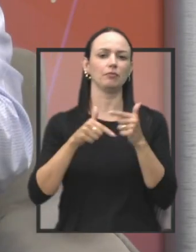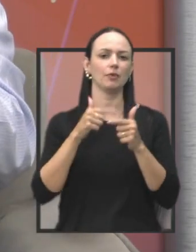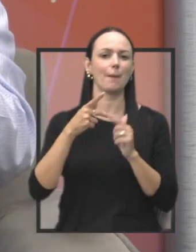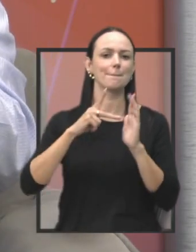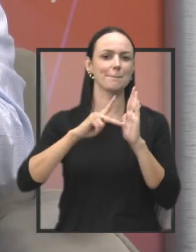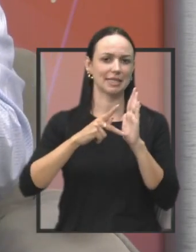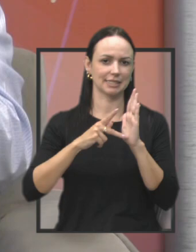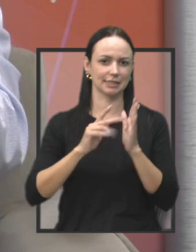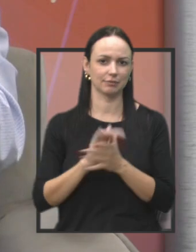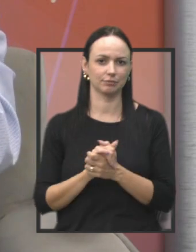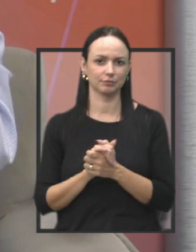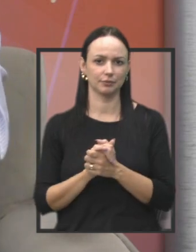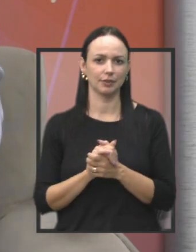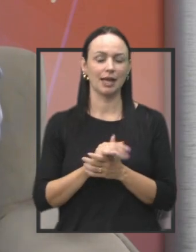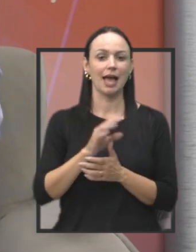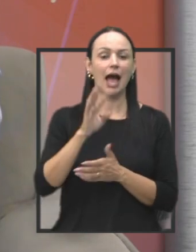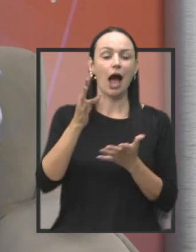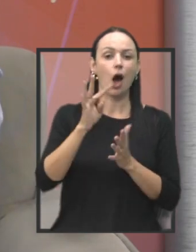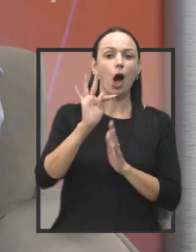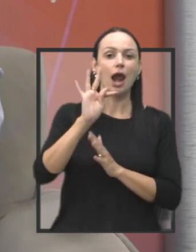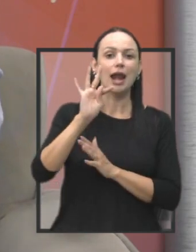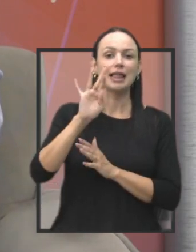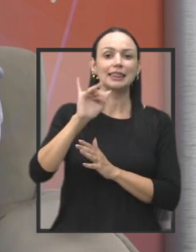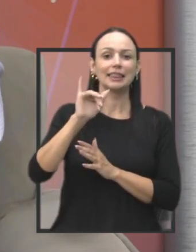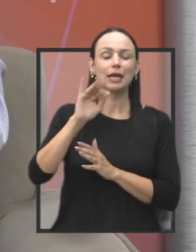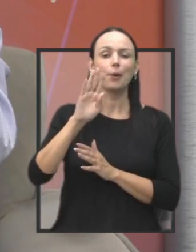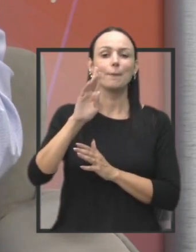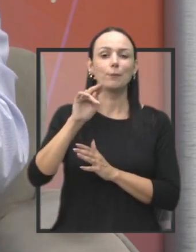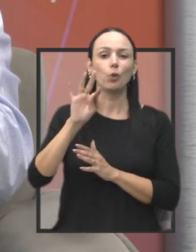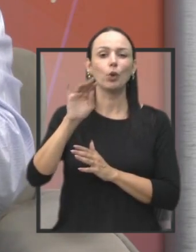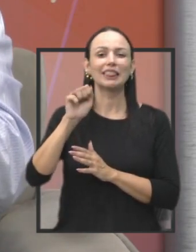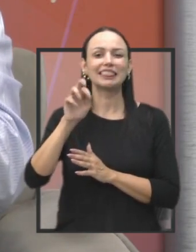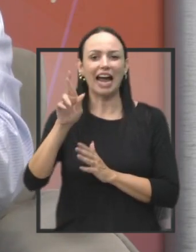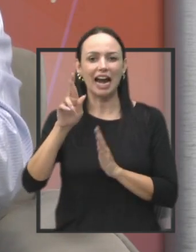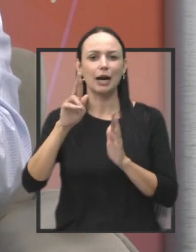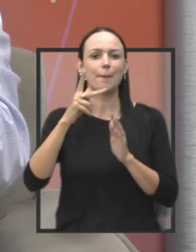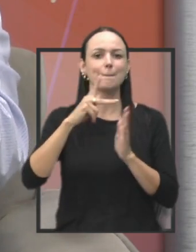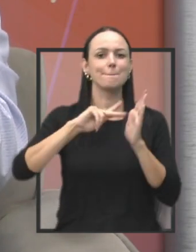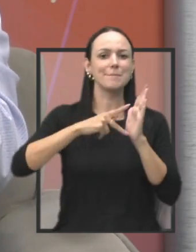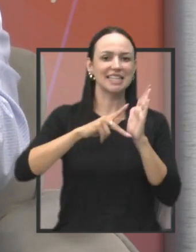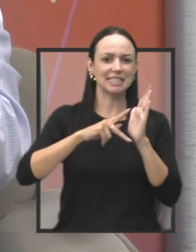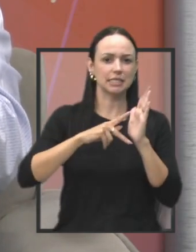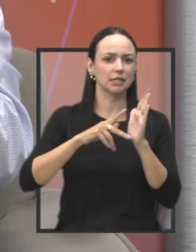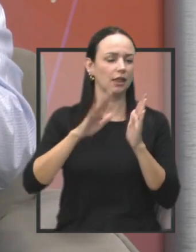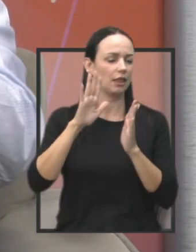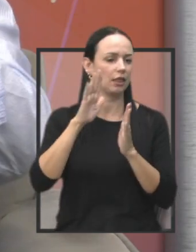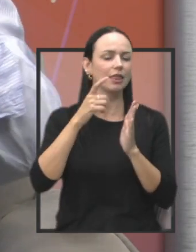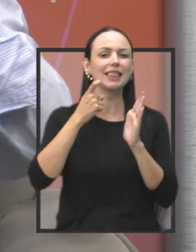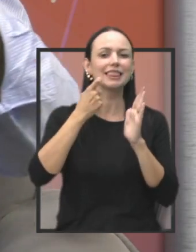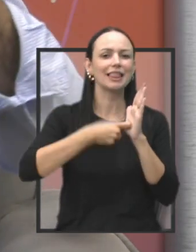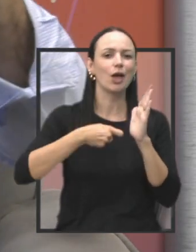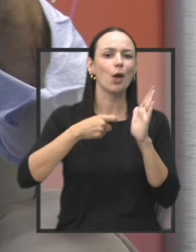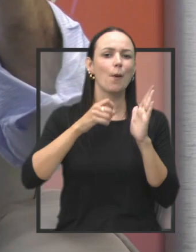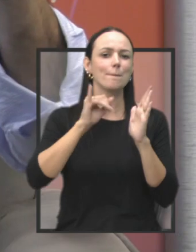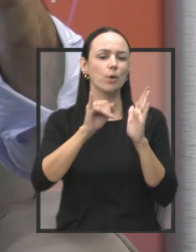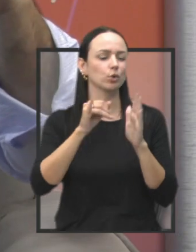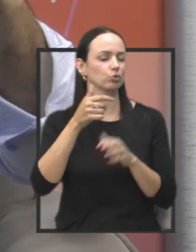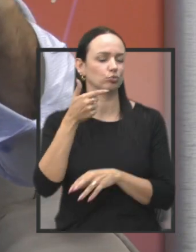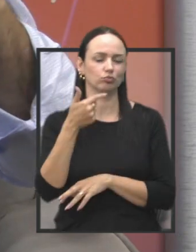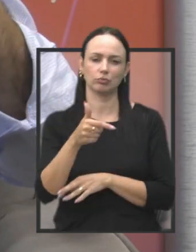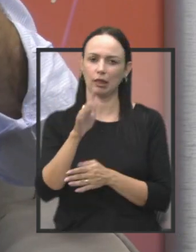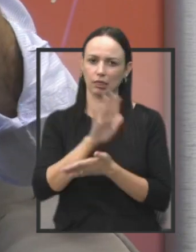certo? Agora, tributar o PIX não existe nada. Porque o que